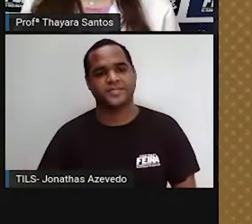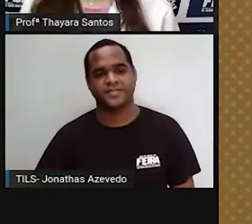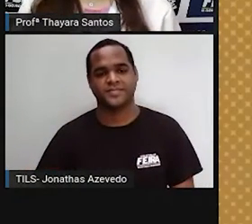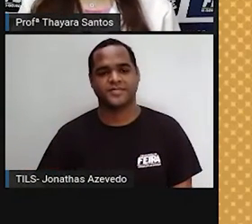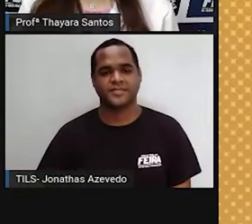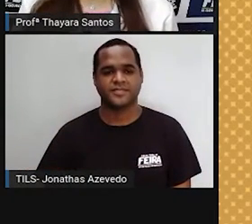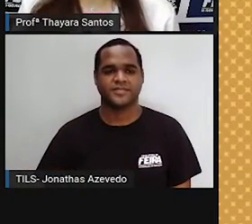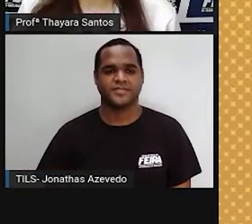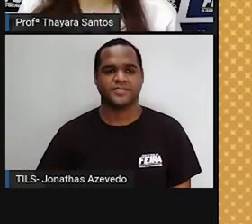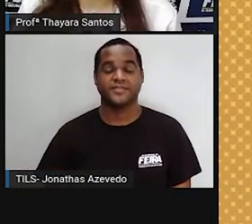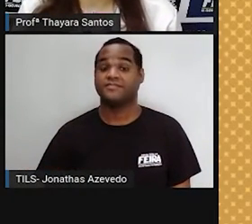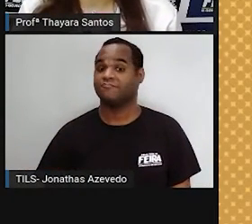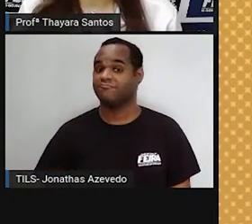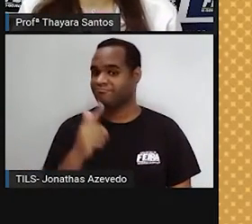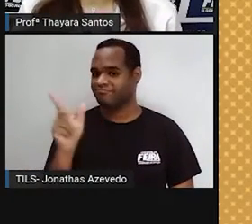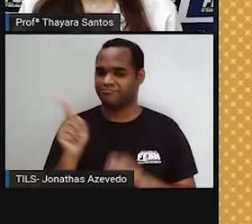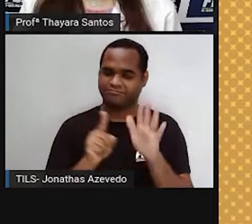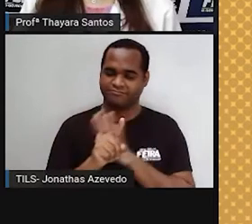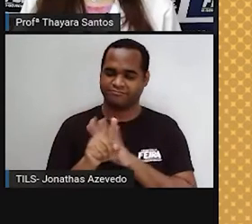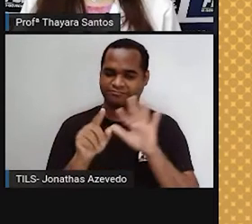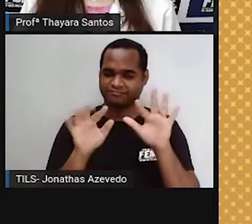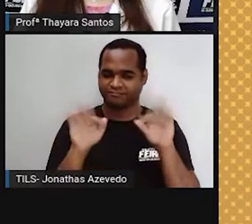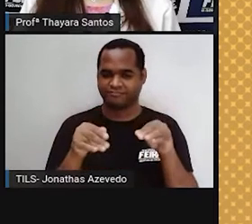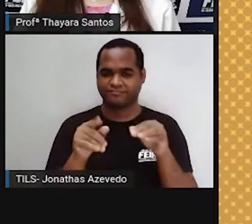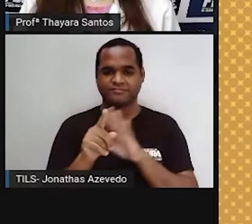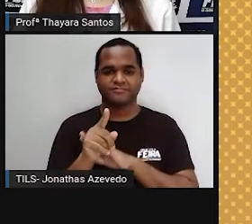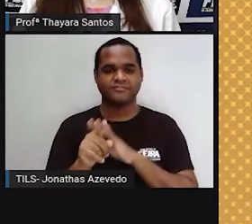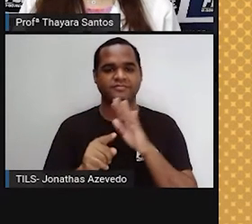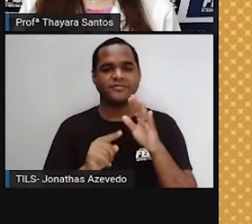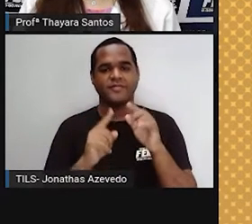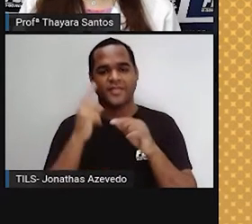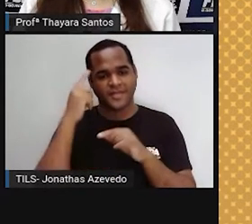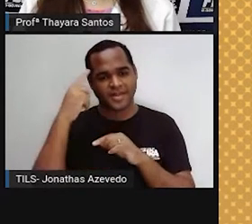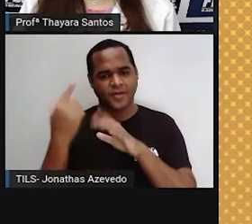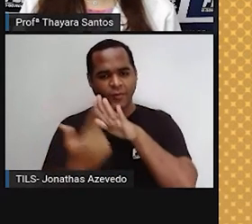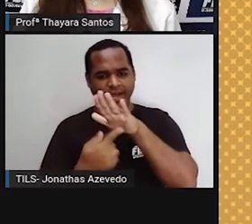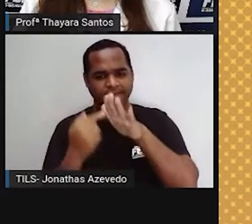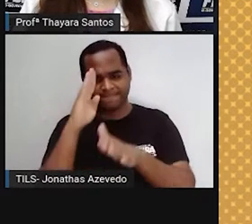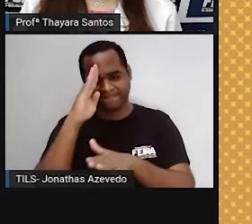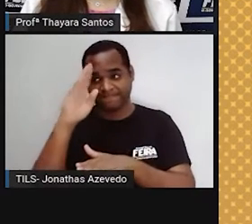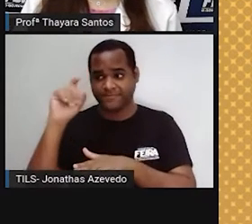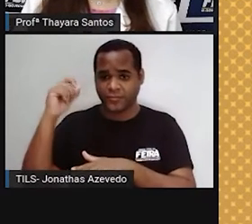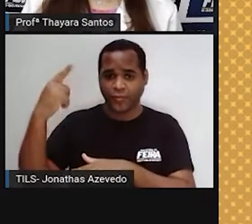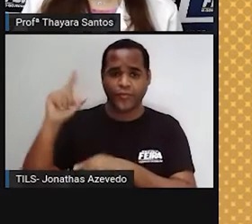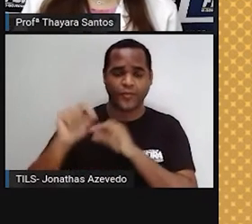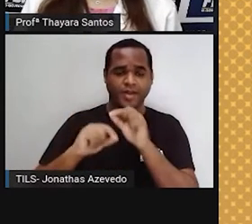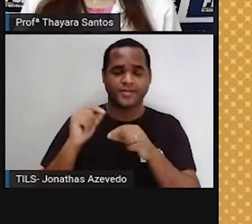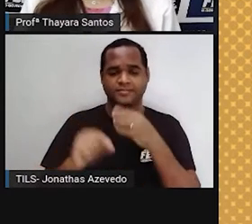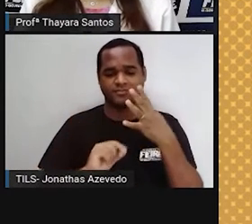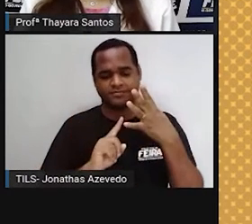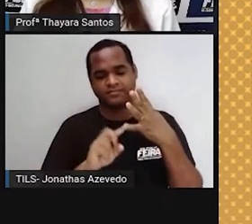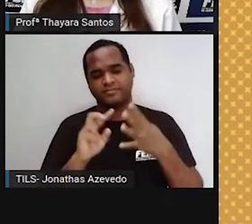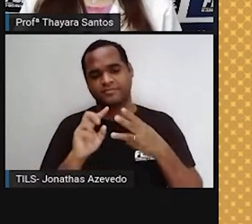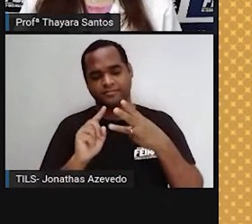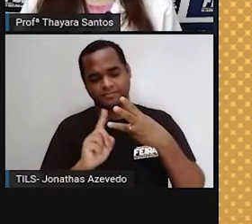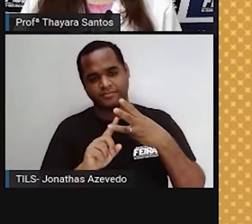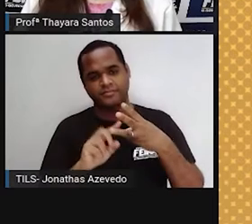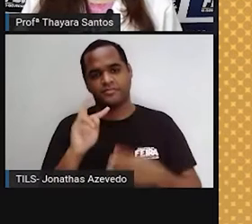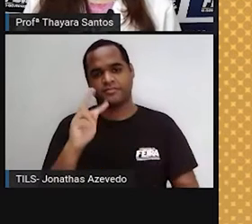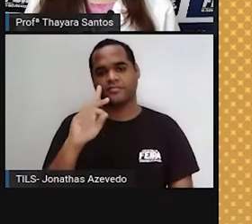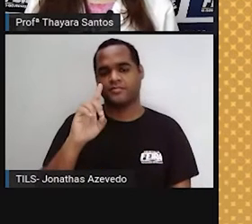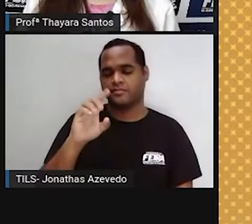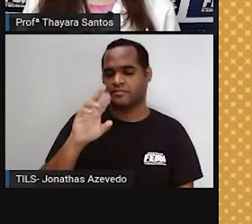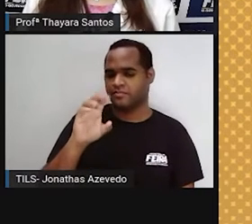Vamos para a última pergunta. O gás que é considerado o principal combustível do Sol é o gás hidrogênio, que é